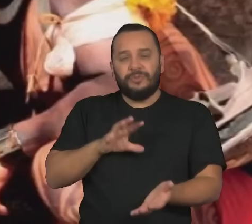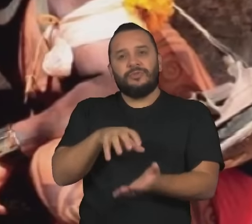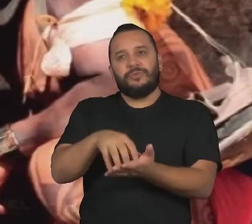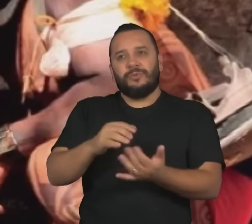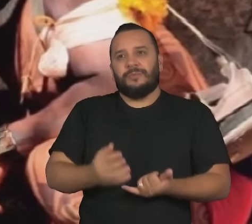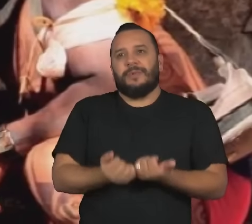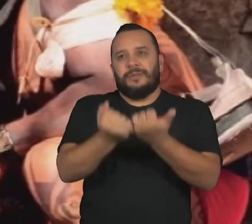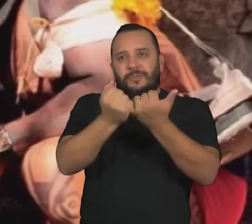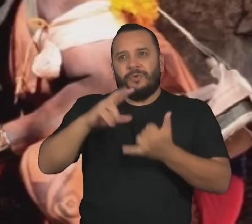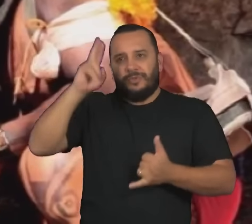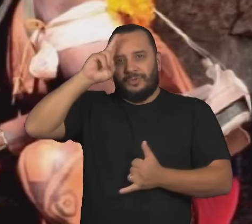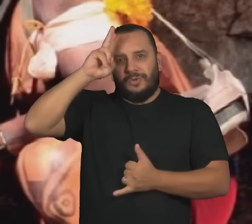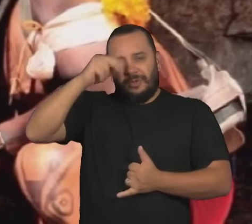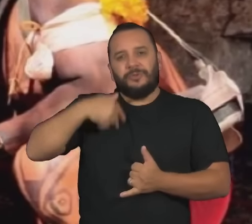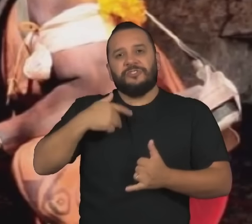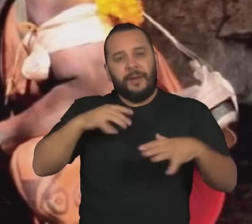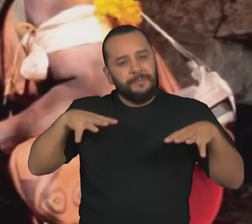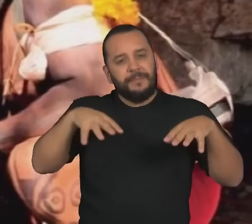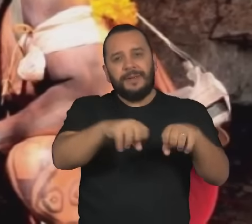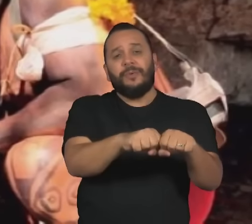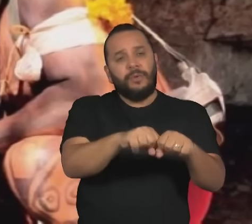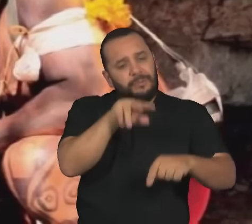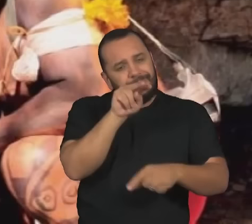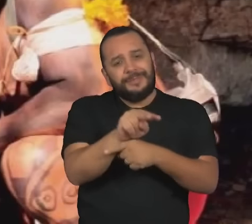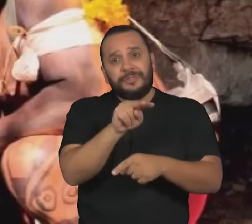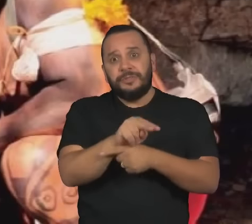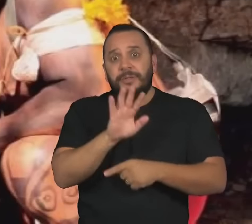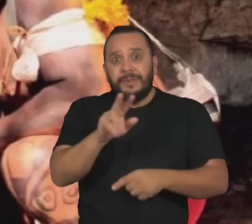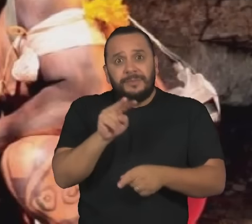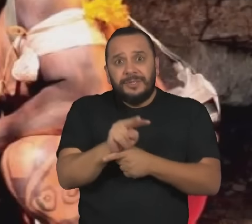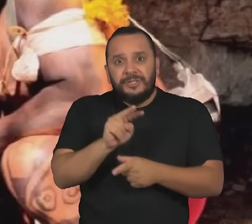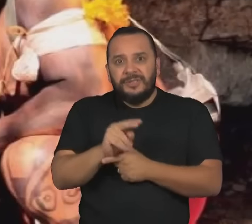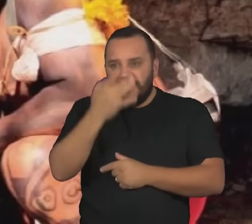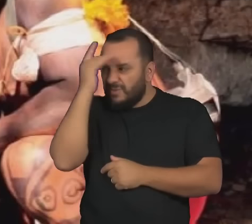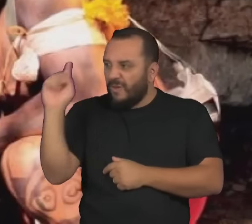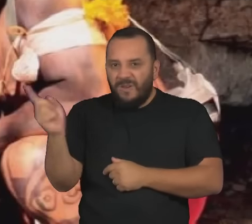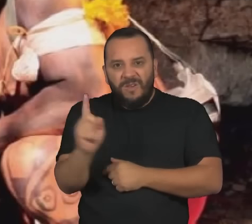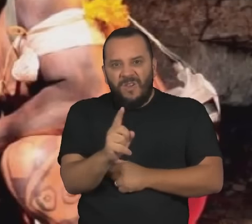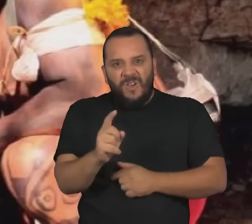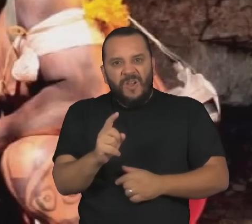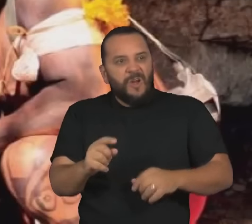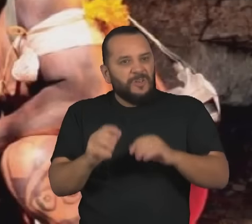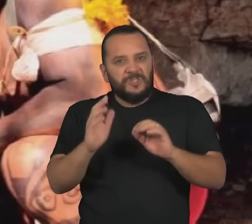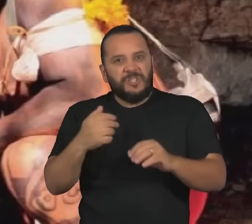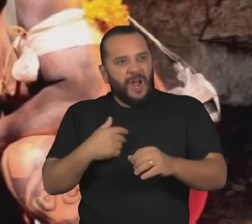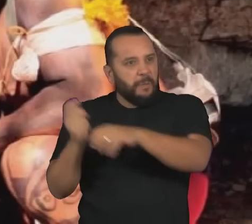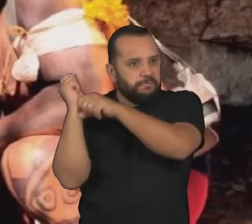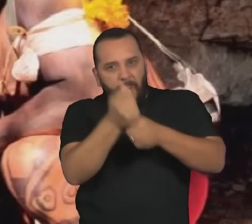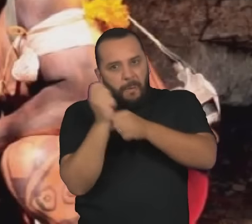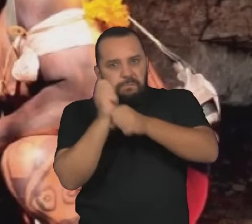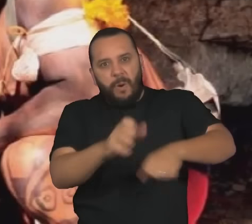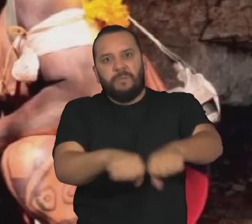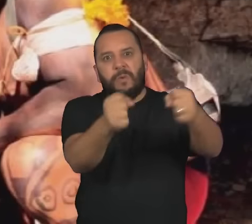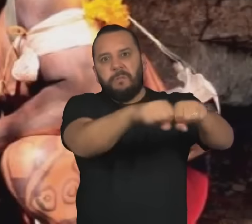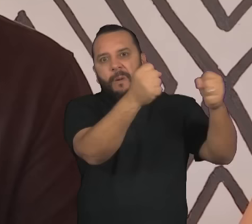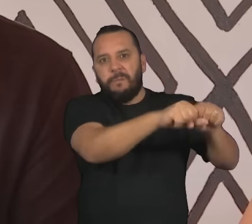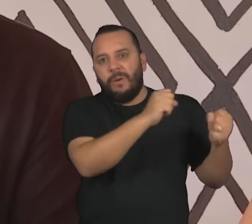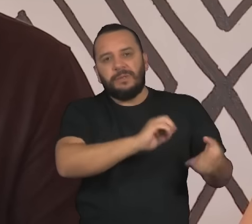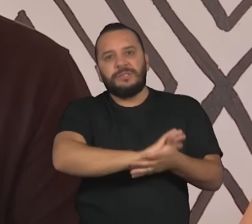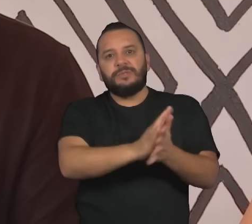Patrimônio Histórico, mas mesmo protegida, foi vandalizada e destruída. Nós não conseguimos